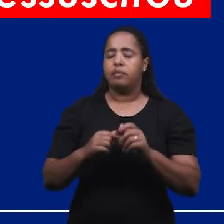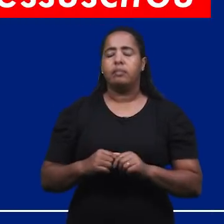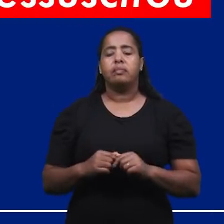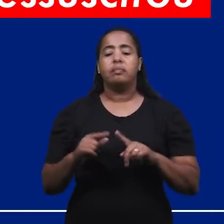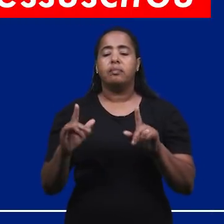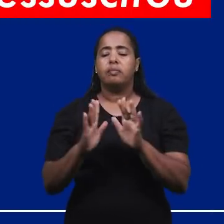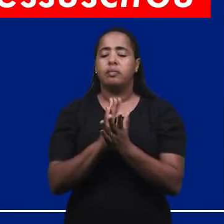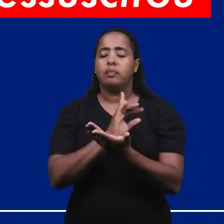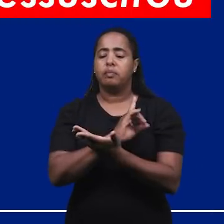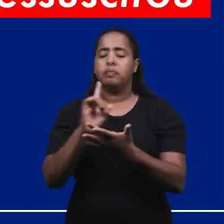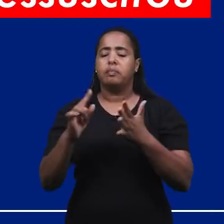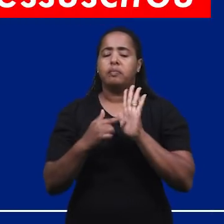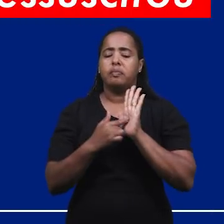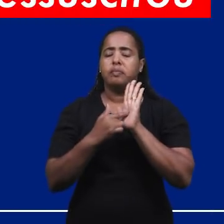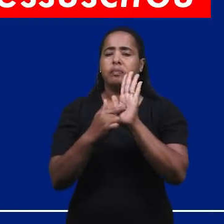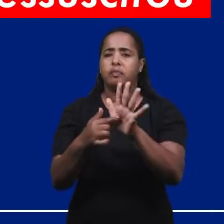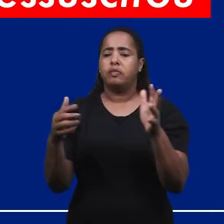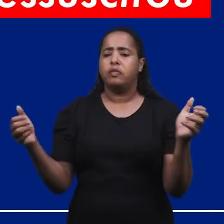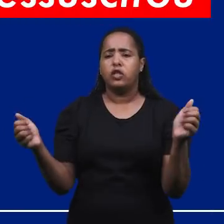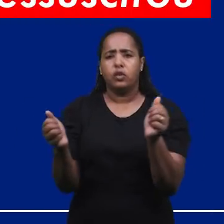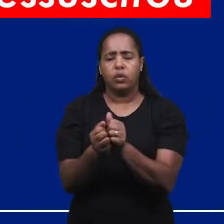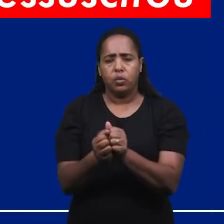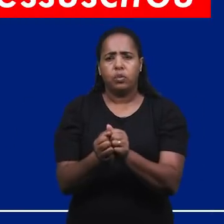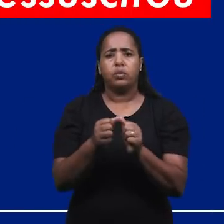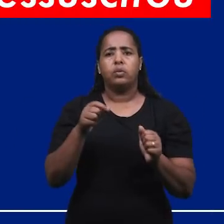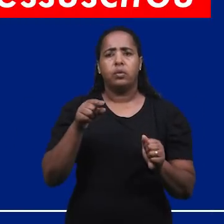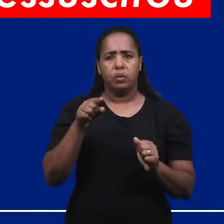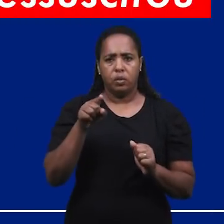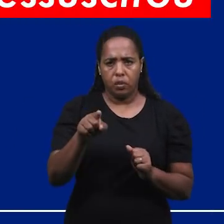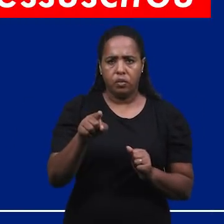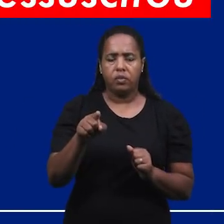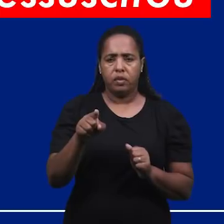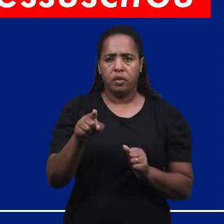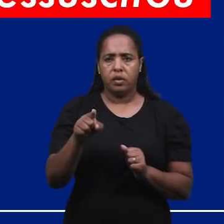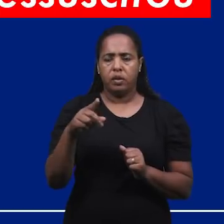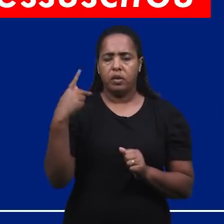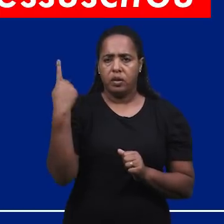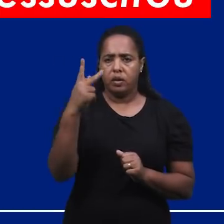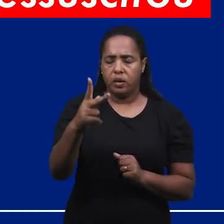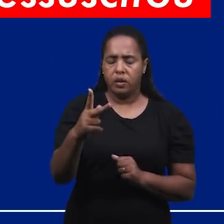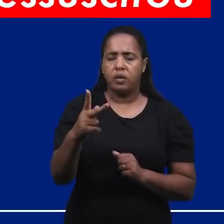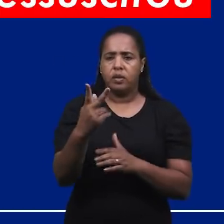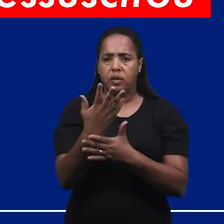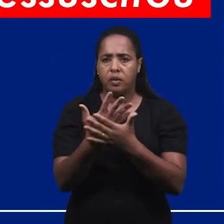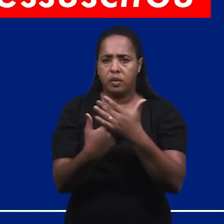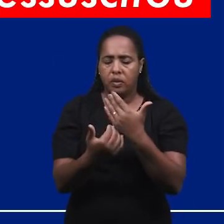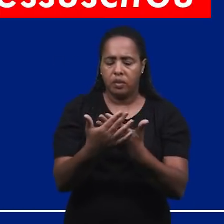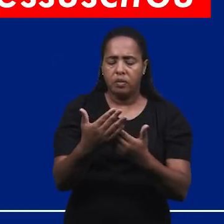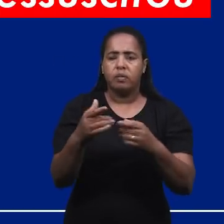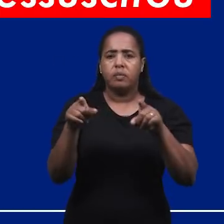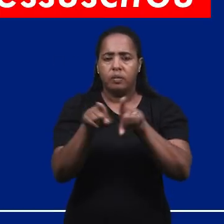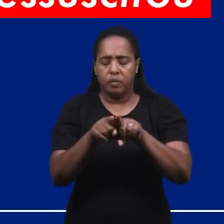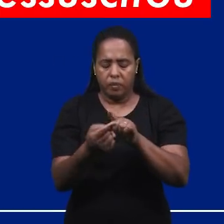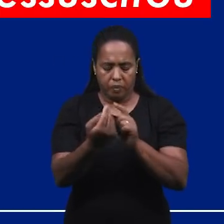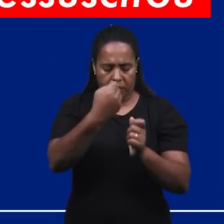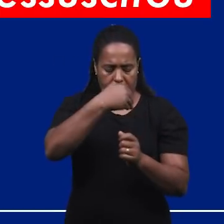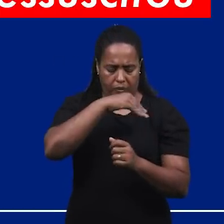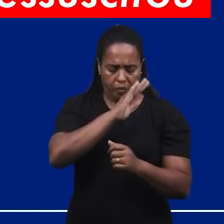a palavra está junto de ti, na tua boca e no teu